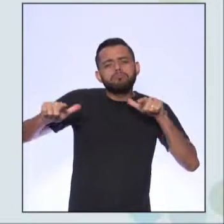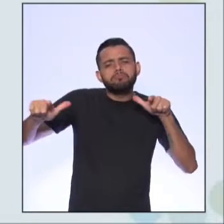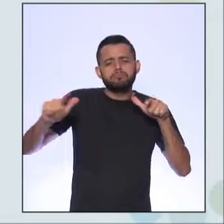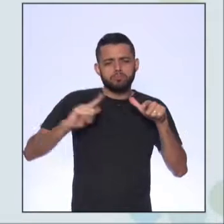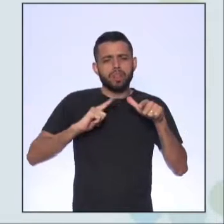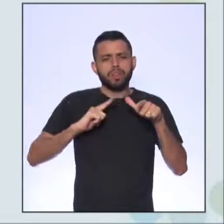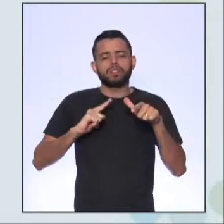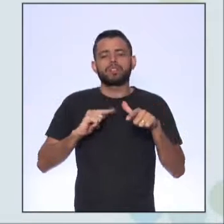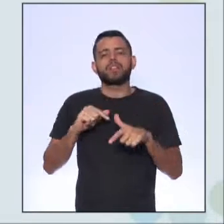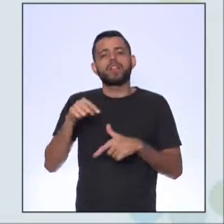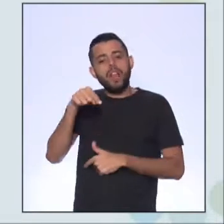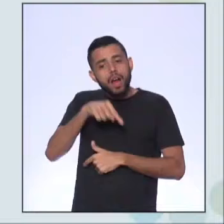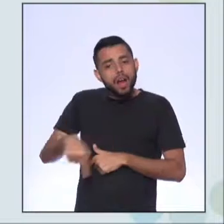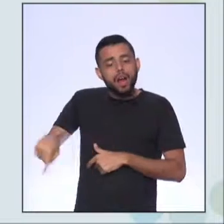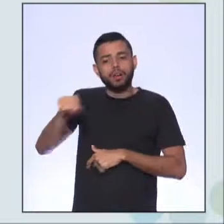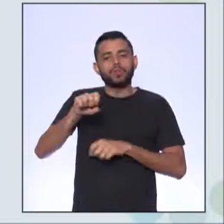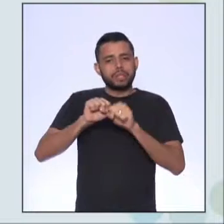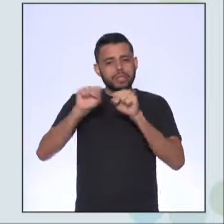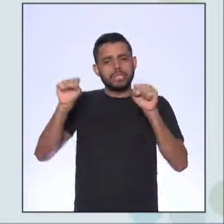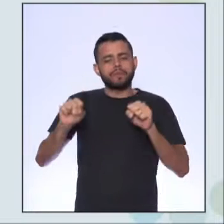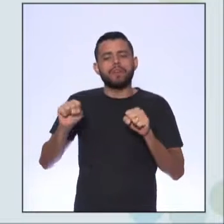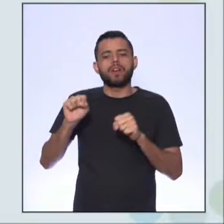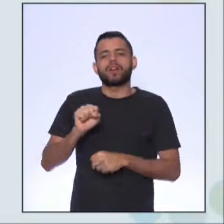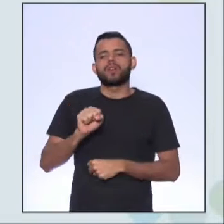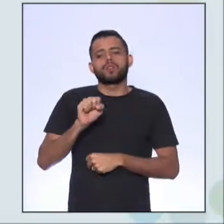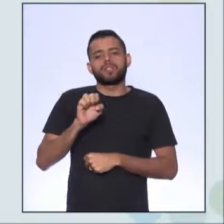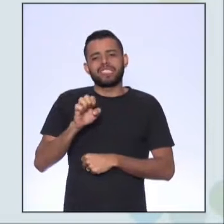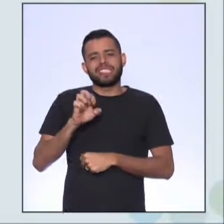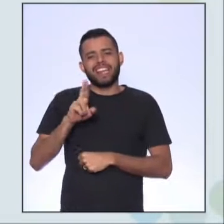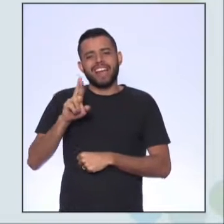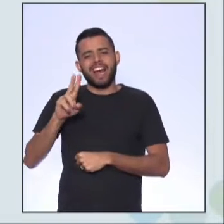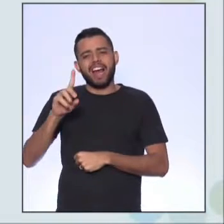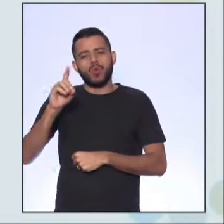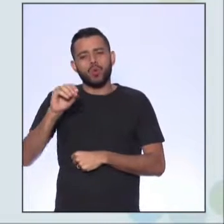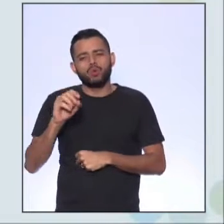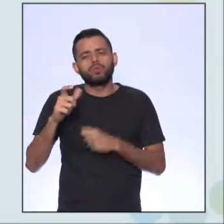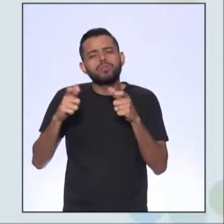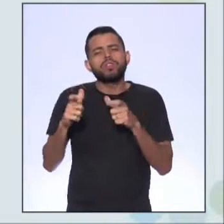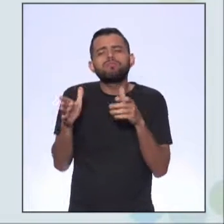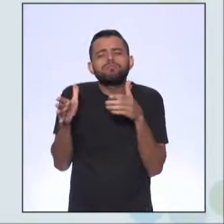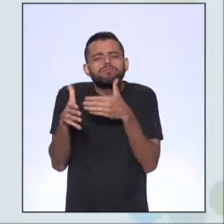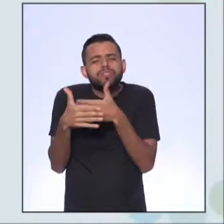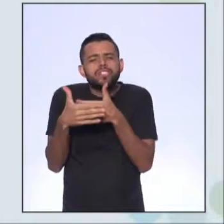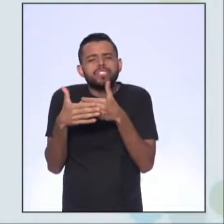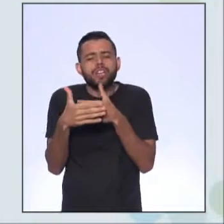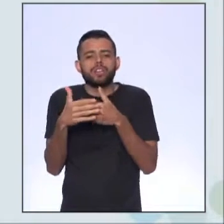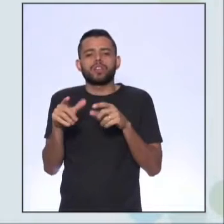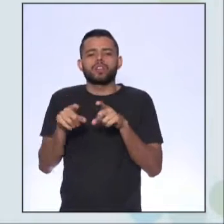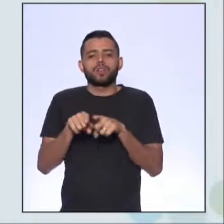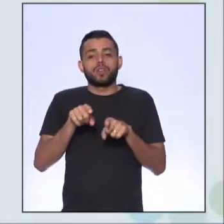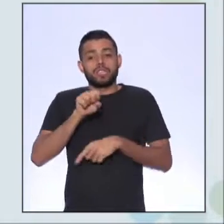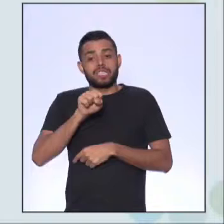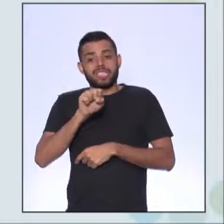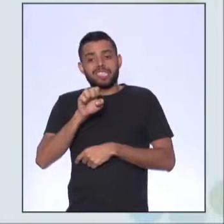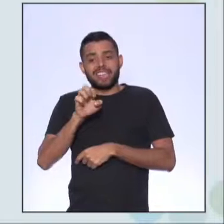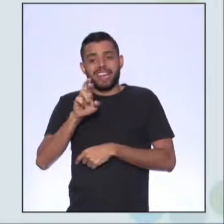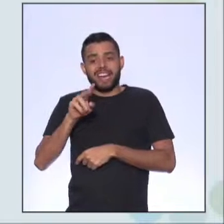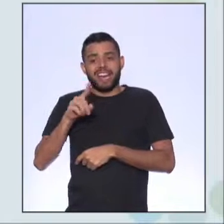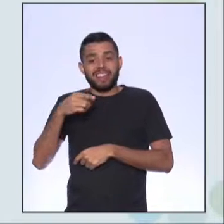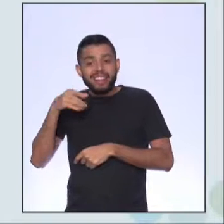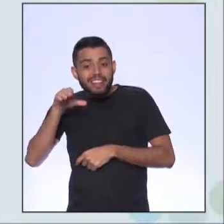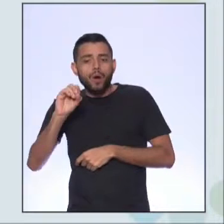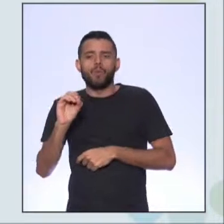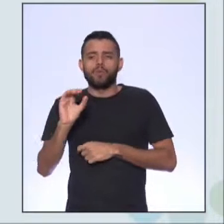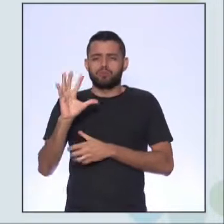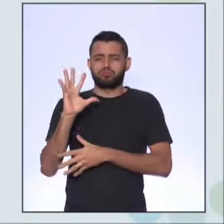um ecossistema que é o cerrado, que é uma região um pouco mais fechada. E eu posso ter o cerradão, que é uma região mais